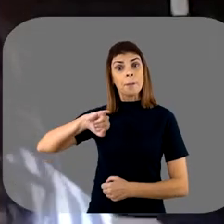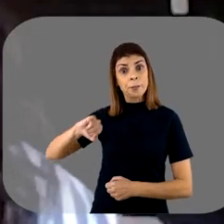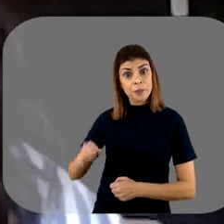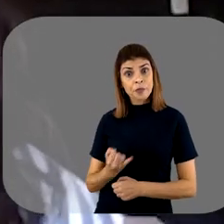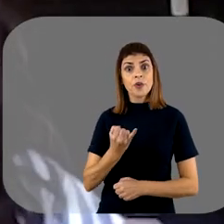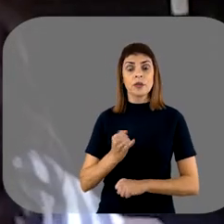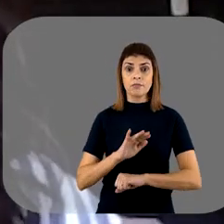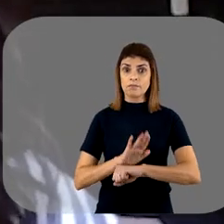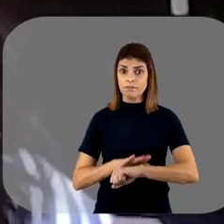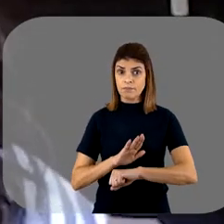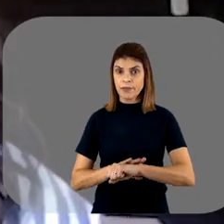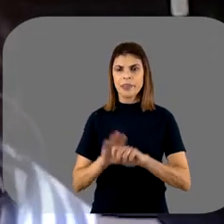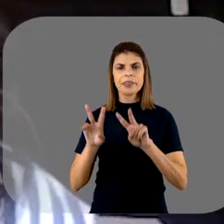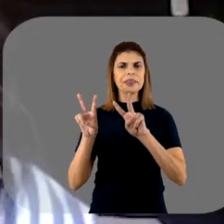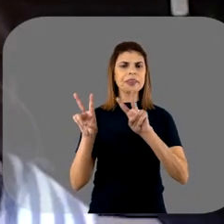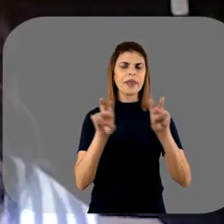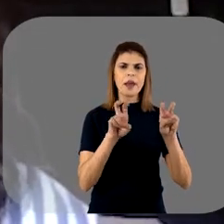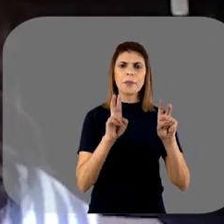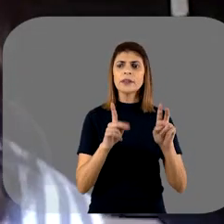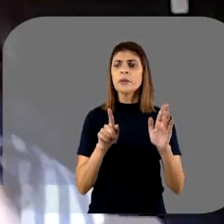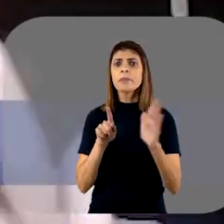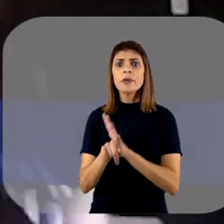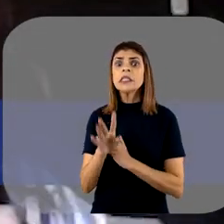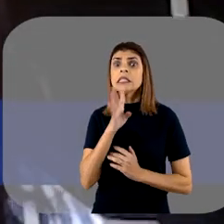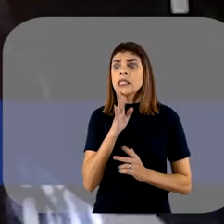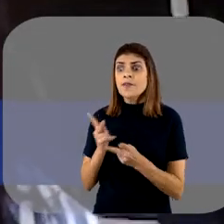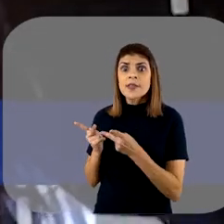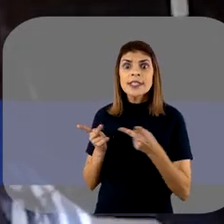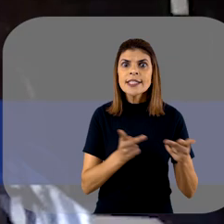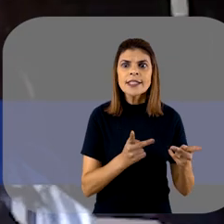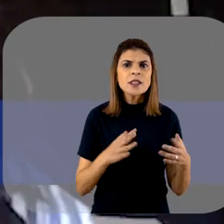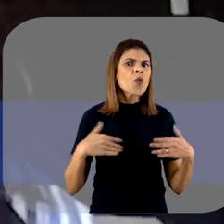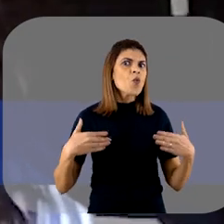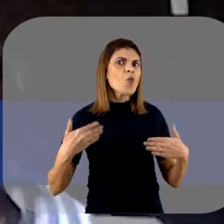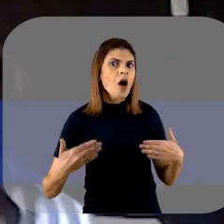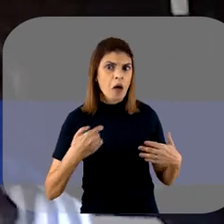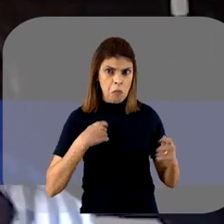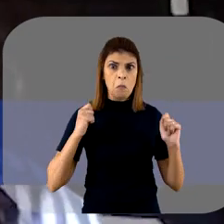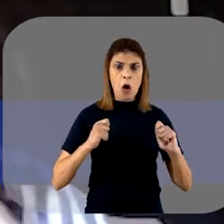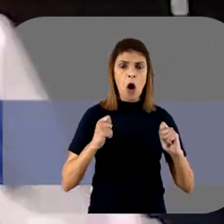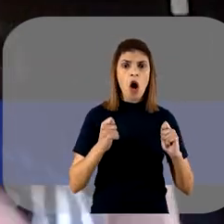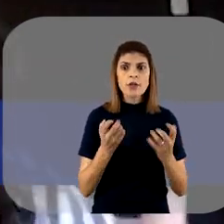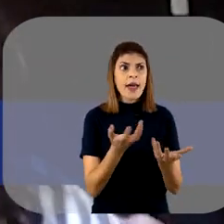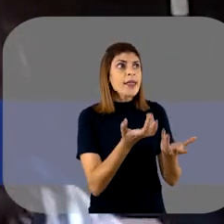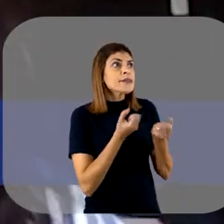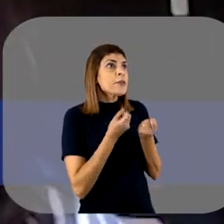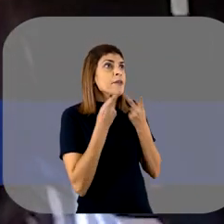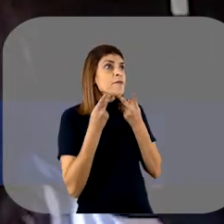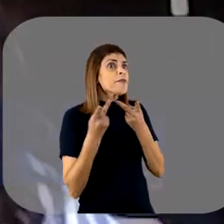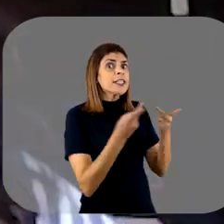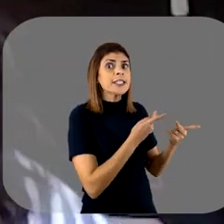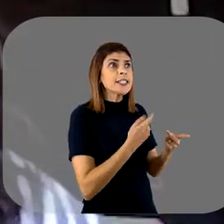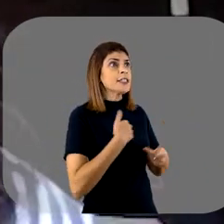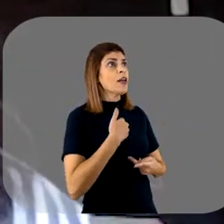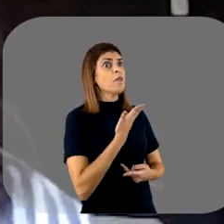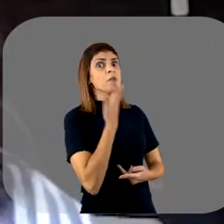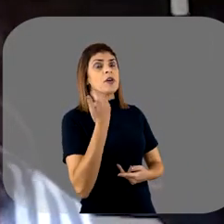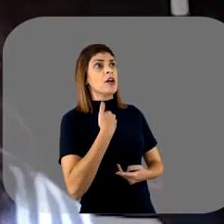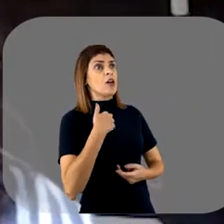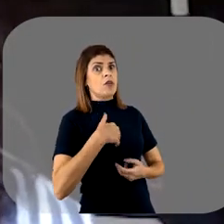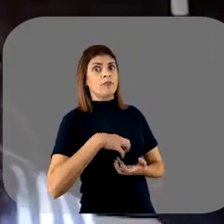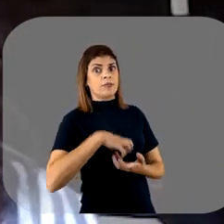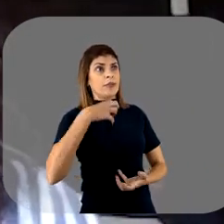E aí, aproveitando, né, que é um tema que sempre aparece, mas e as visitas, né? Quando é que a gente vai poder receber novamente